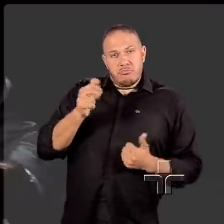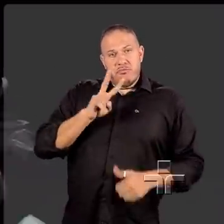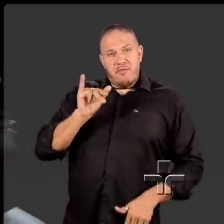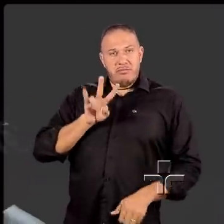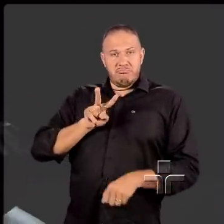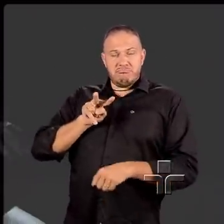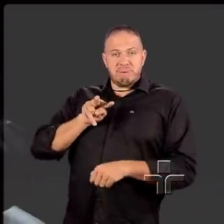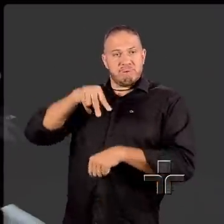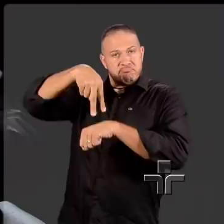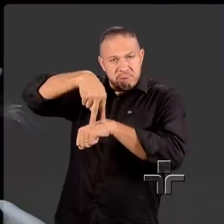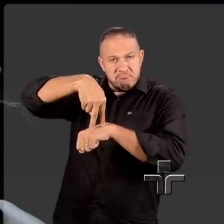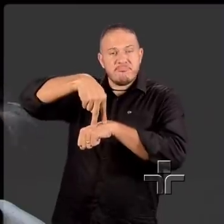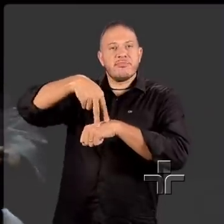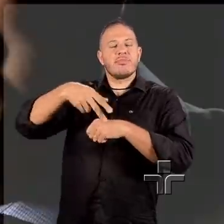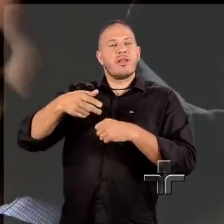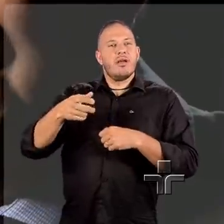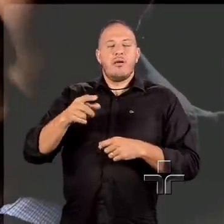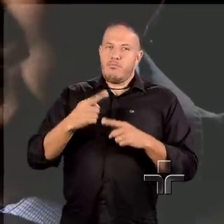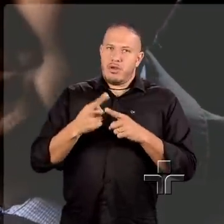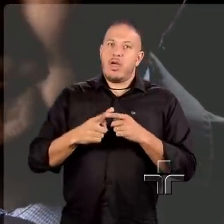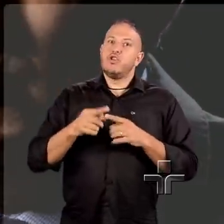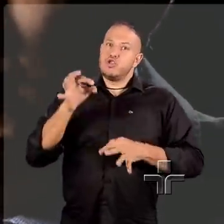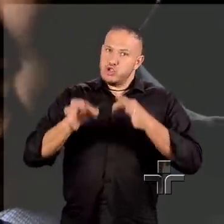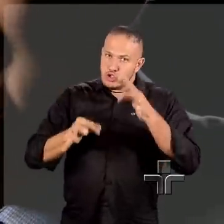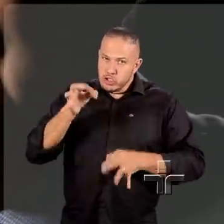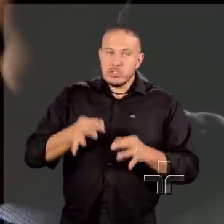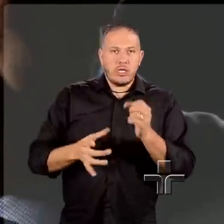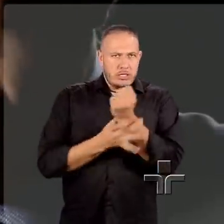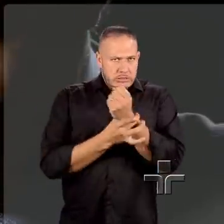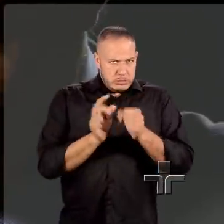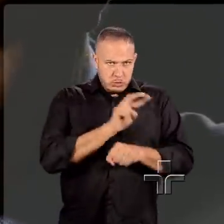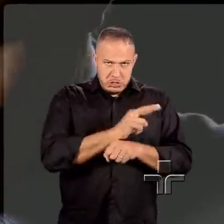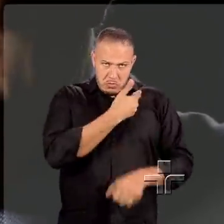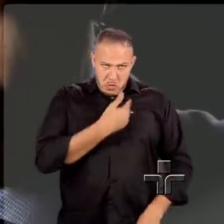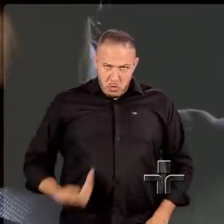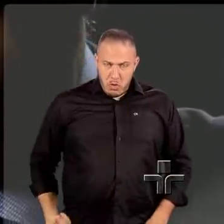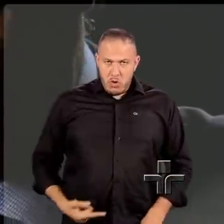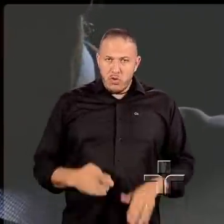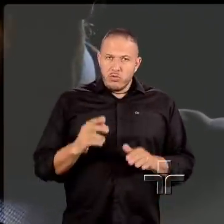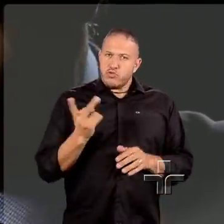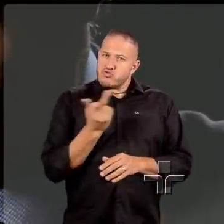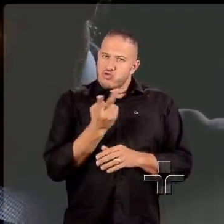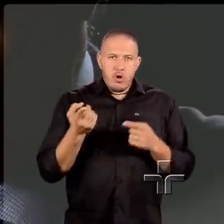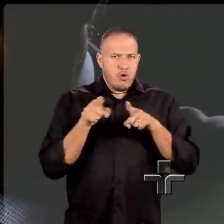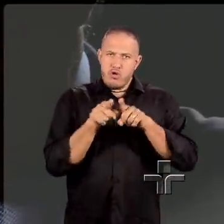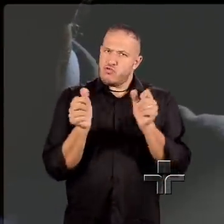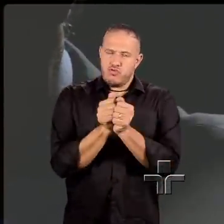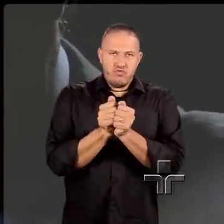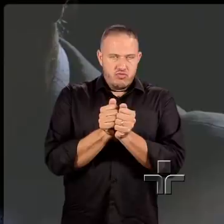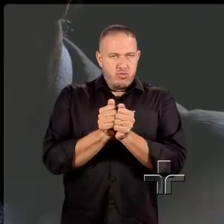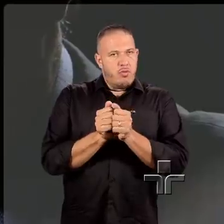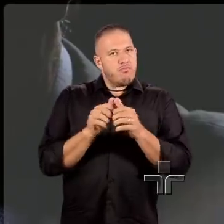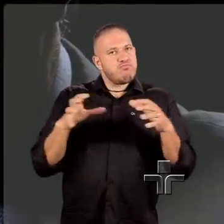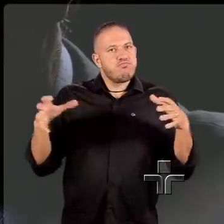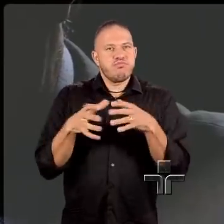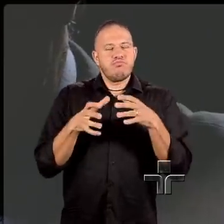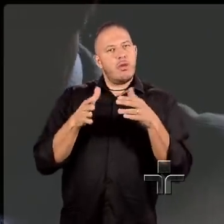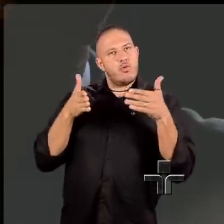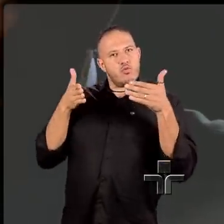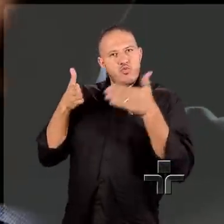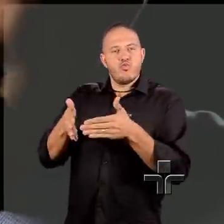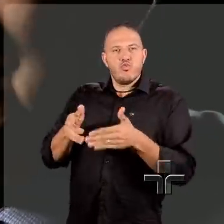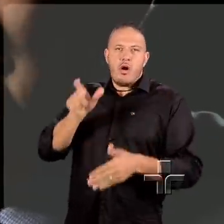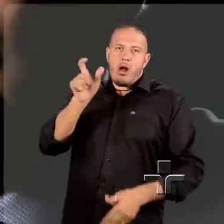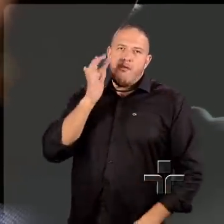uma centralização, porque justiça e segurança pública vão estar na mesma pasta e os poderes que estão sendo destinados